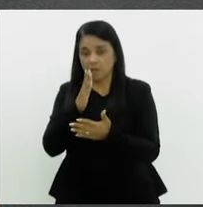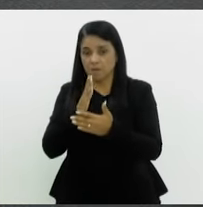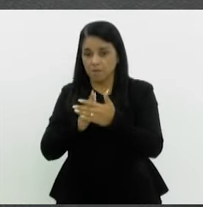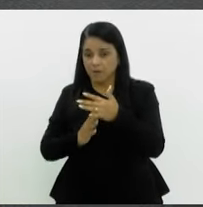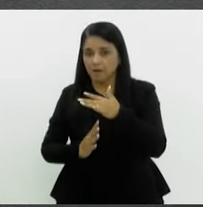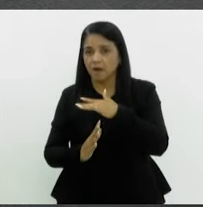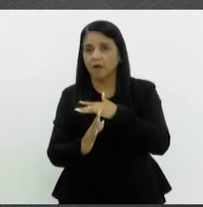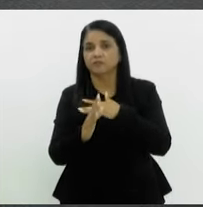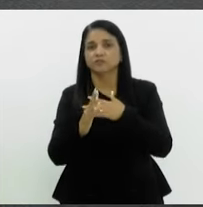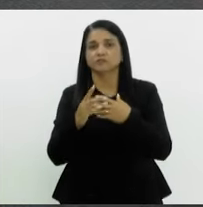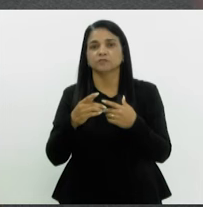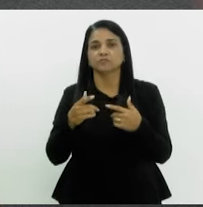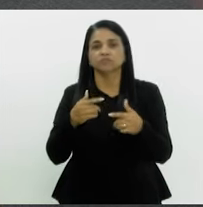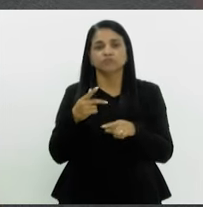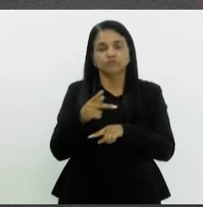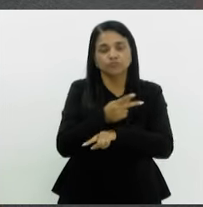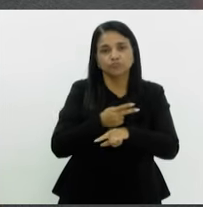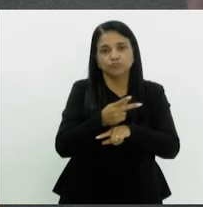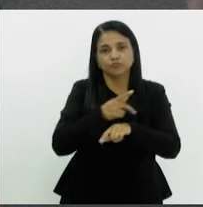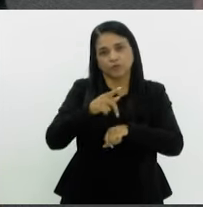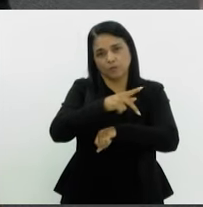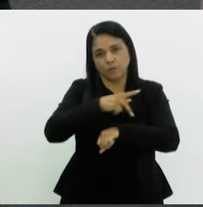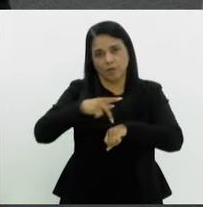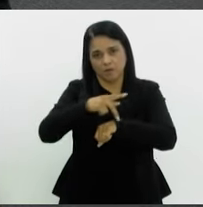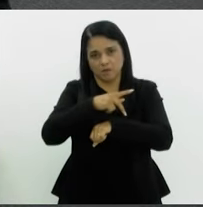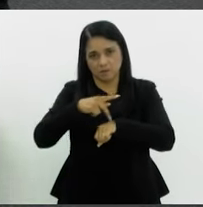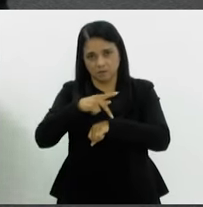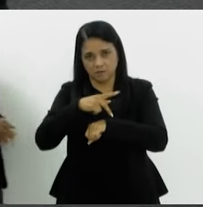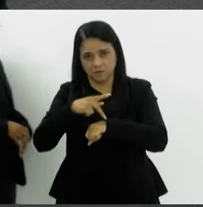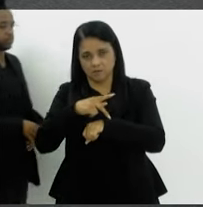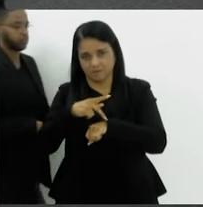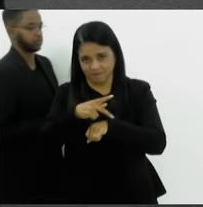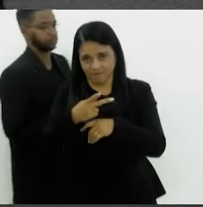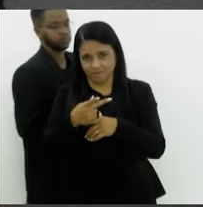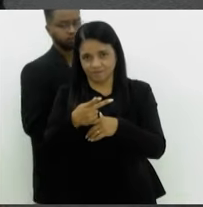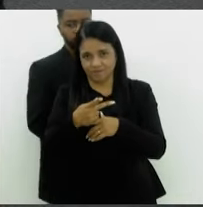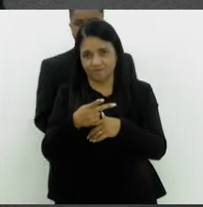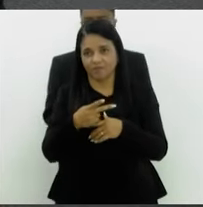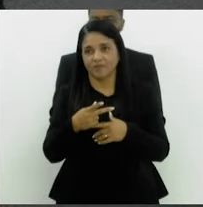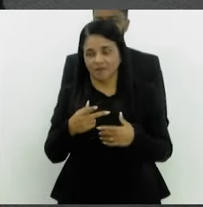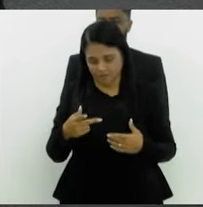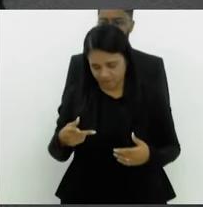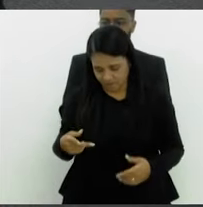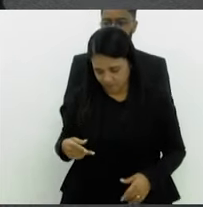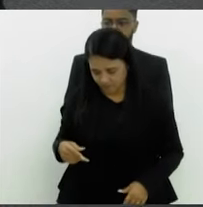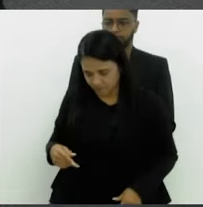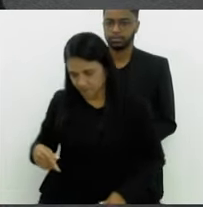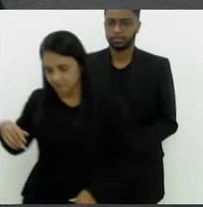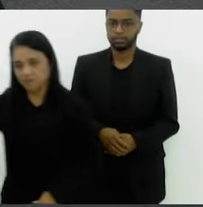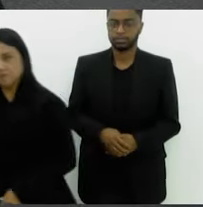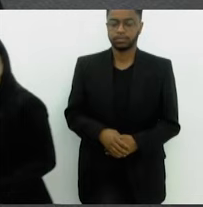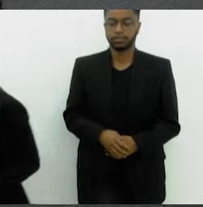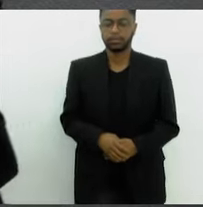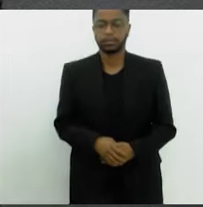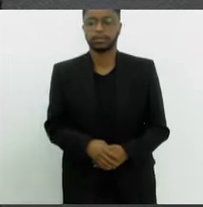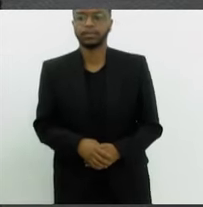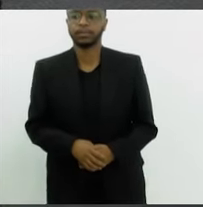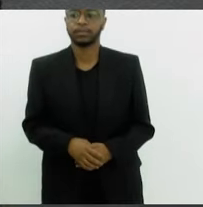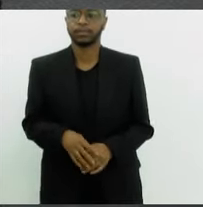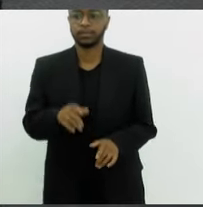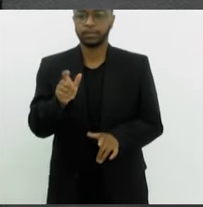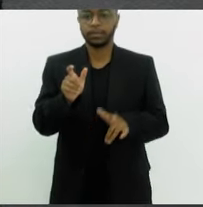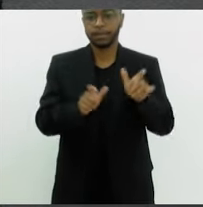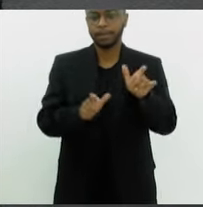crônicos em busca do seu país. Imigrantes crônicos em busca do seu canto, da sua terra, da sua